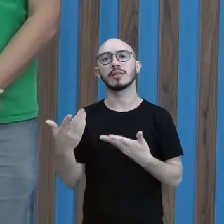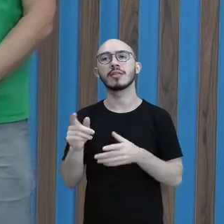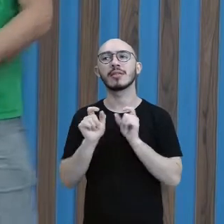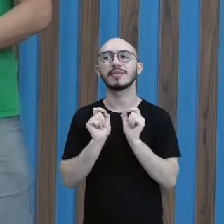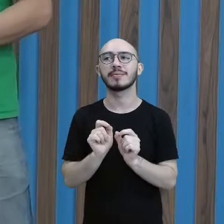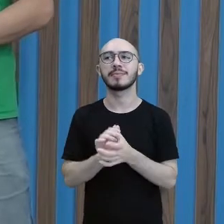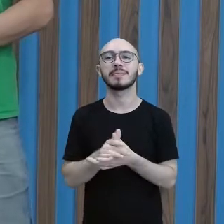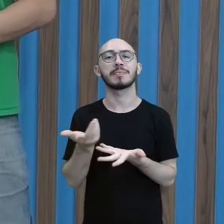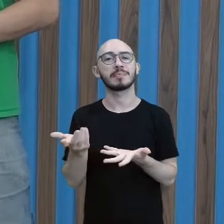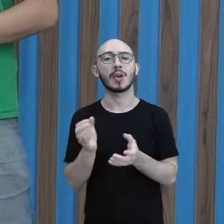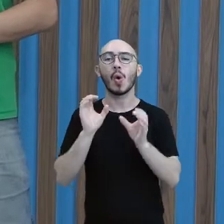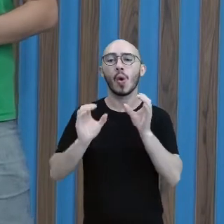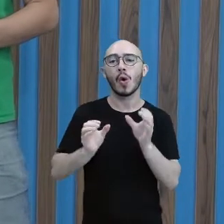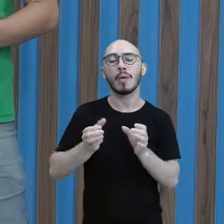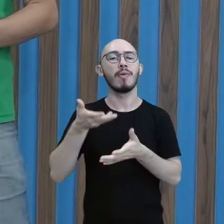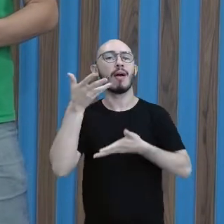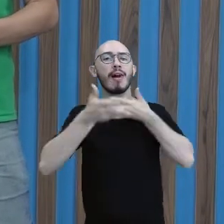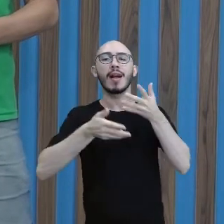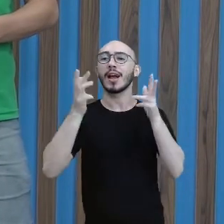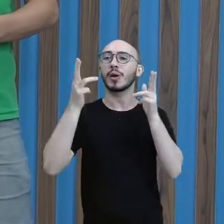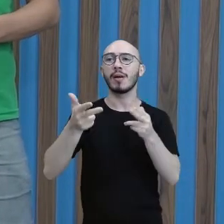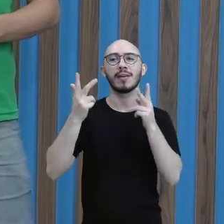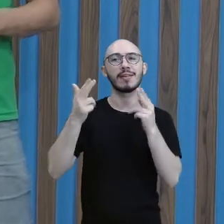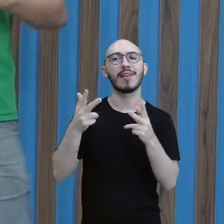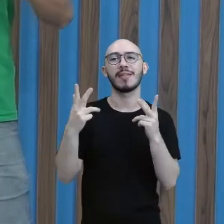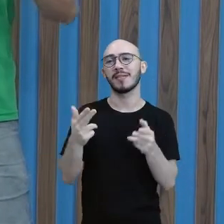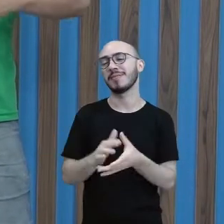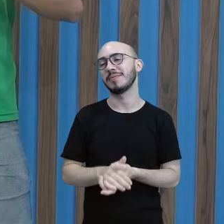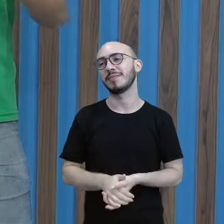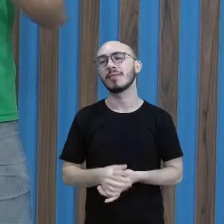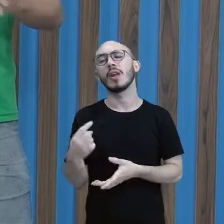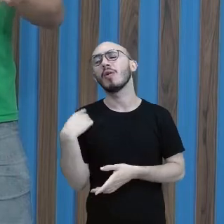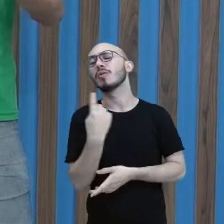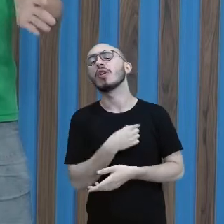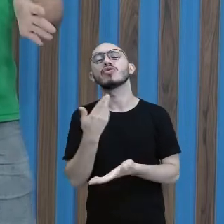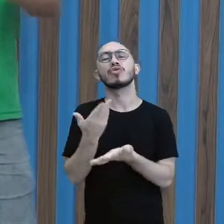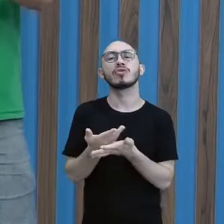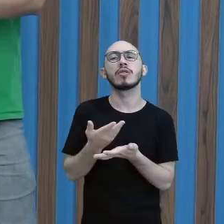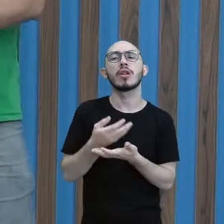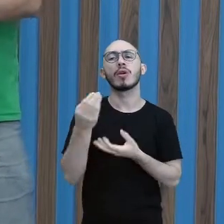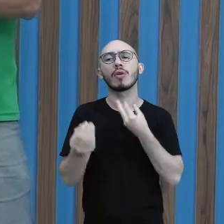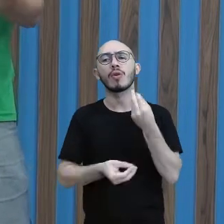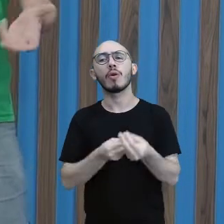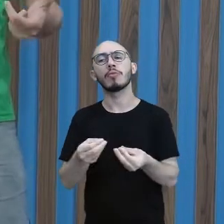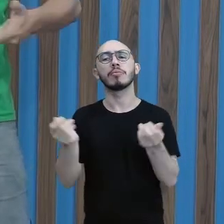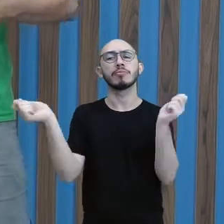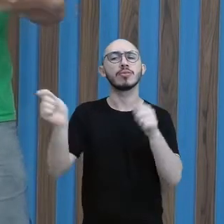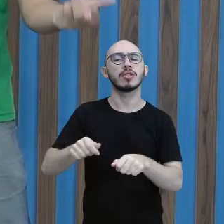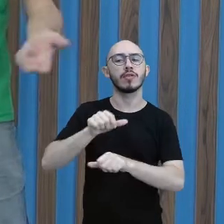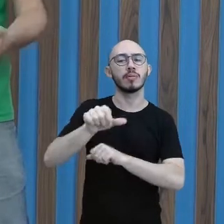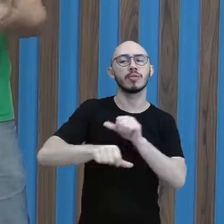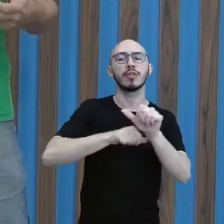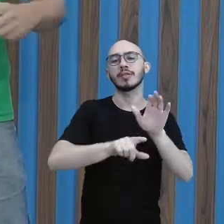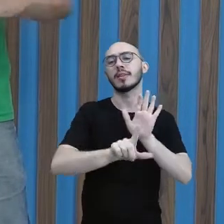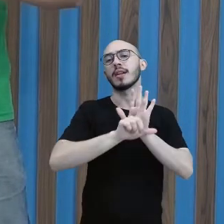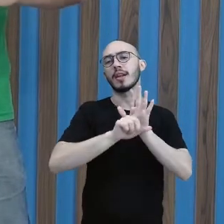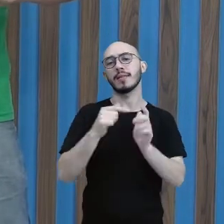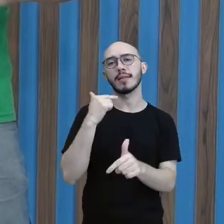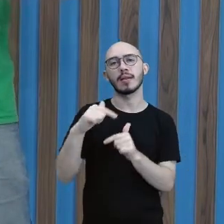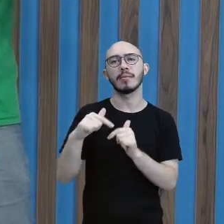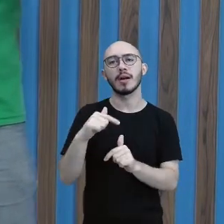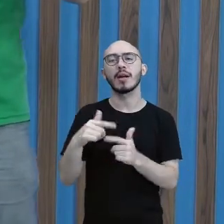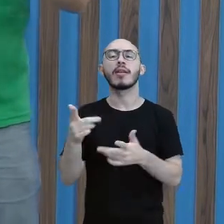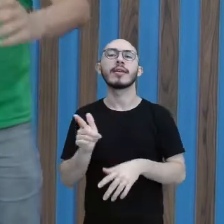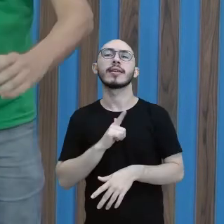hoje. Né? Então, vamos estudar, né, as possibilidades de mudança na legislação, já que a gente fala sobre leis trabalhistas, mas